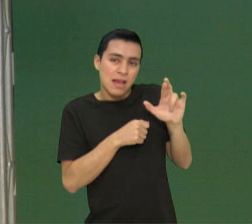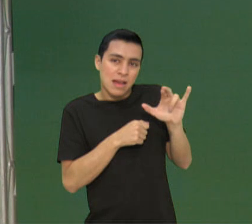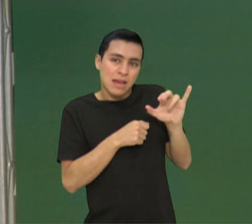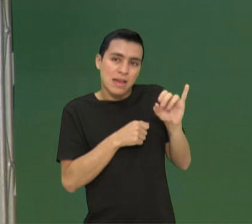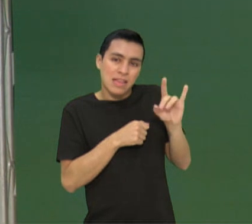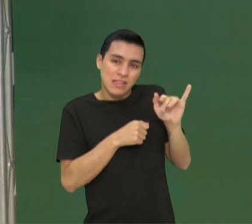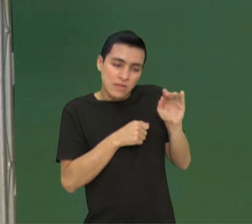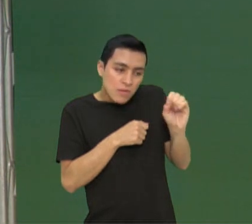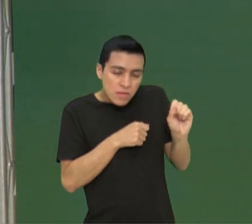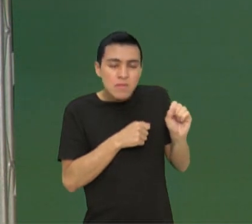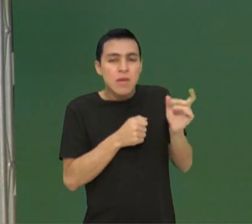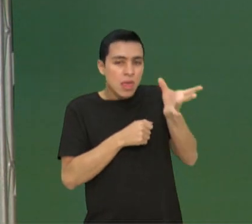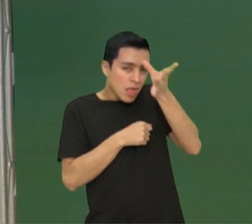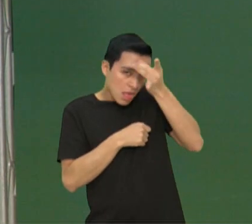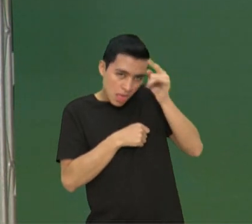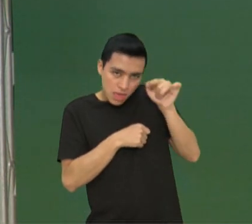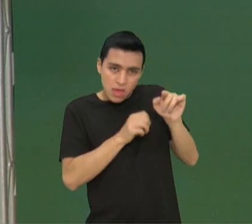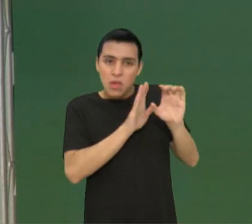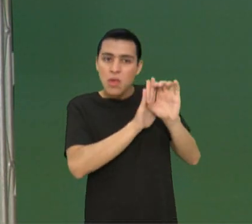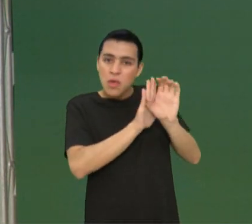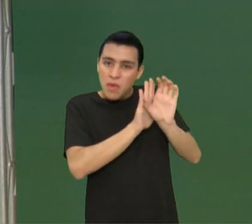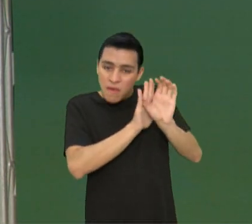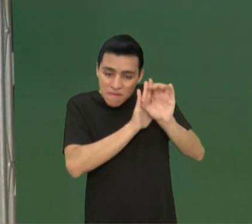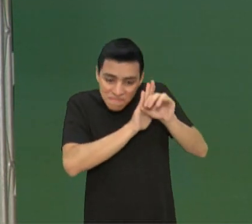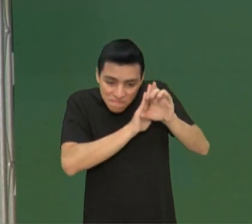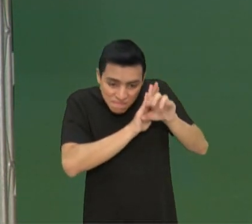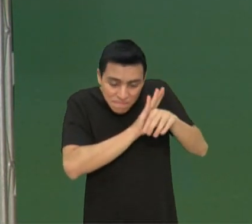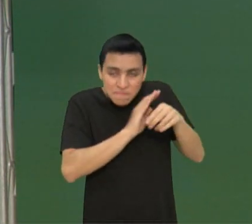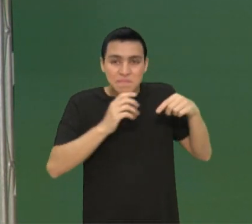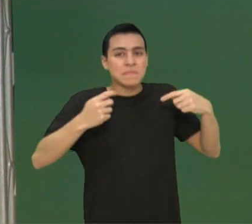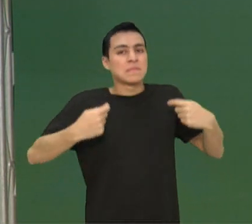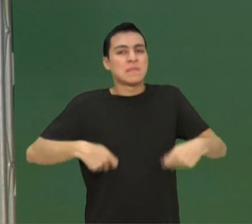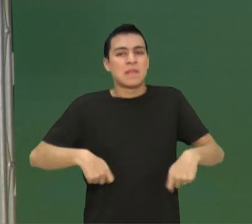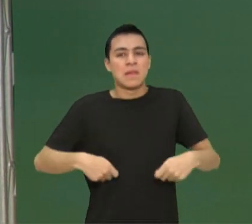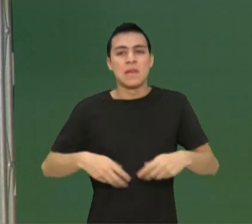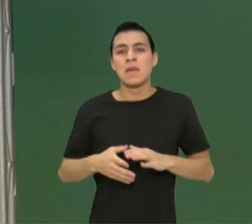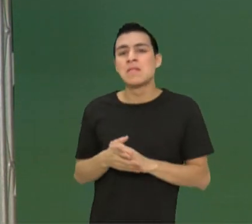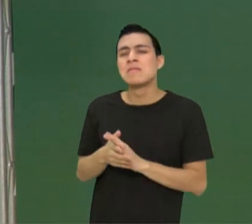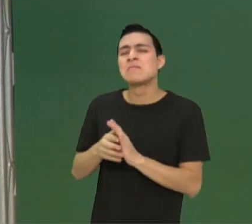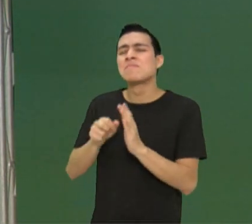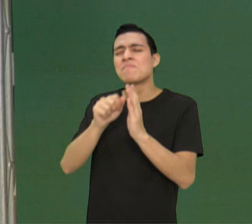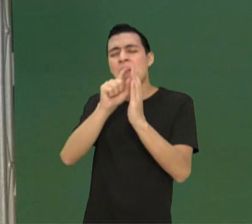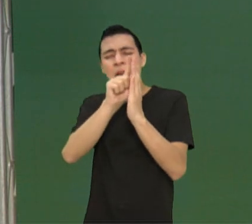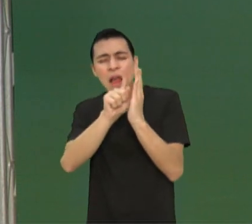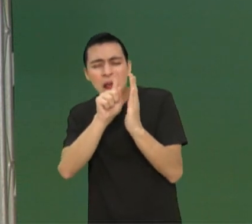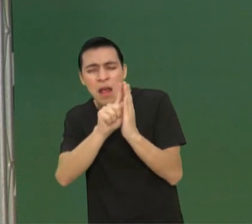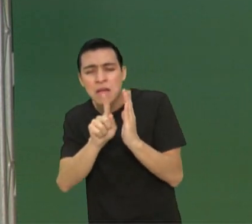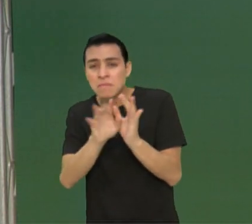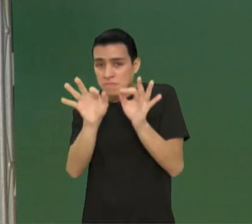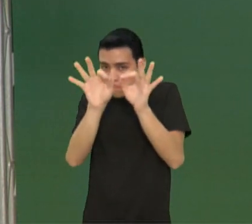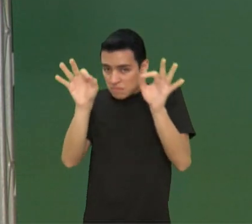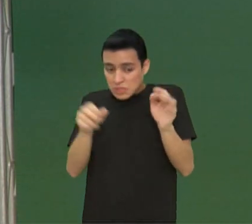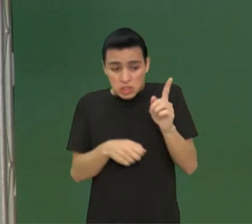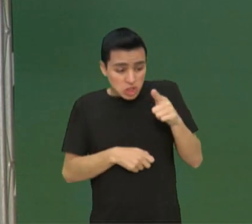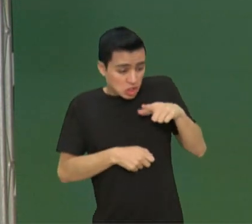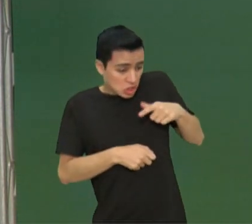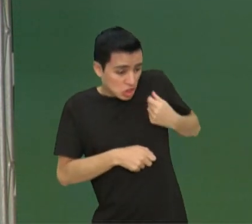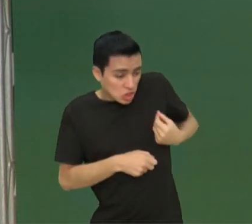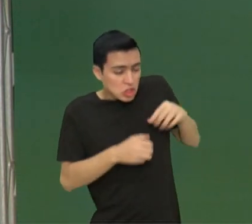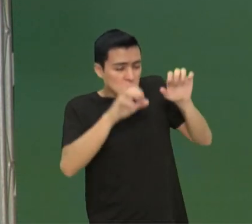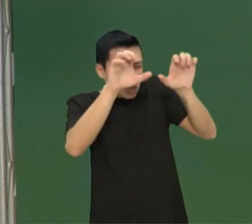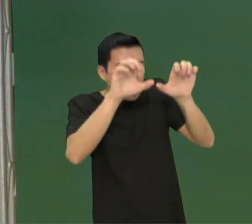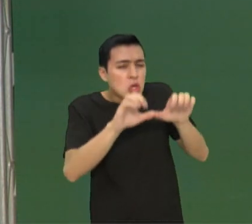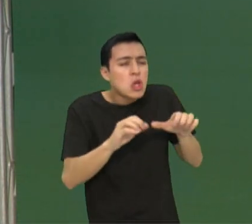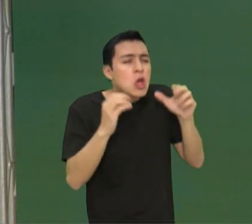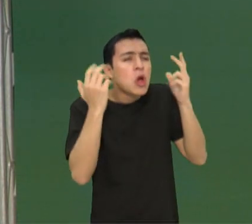disso, grave na sua cabeça. Um quizinho simples. Existe uma estrutura comum a todos os seres